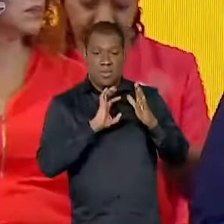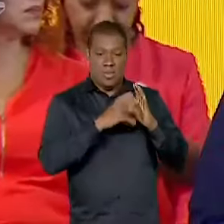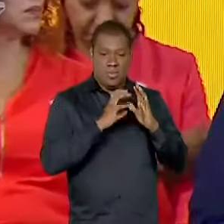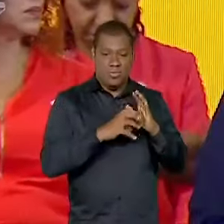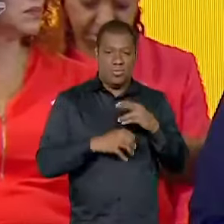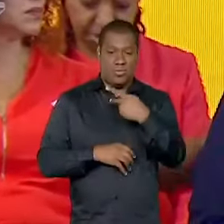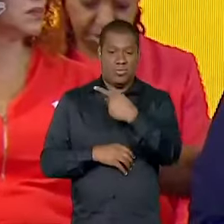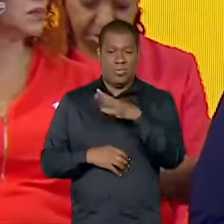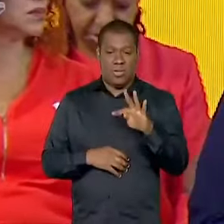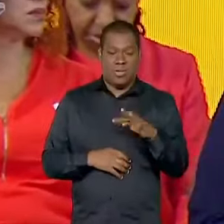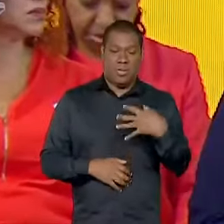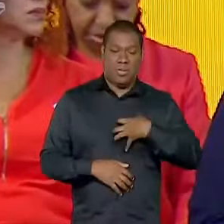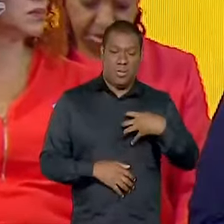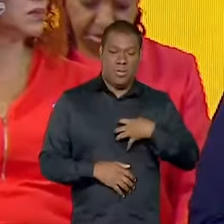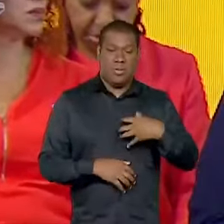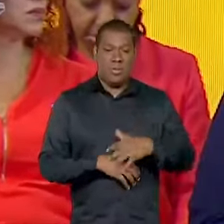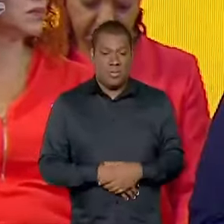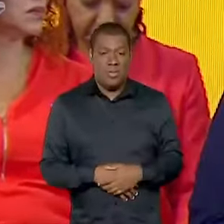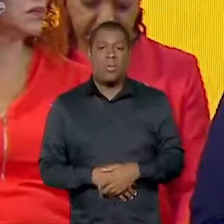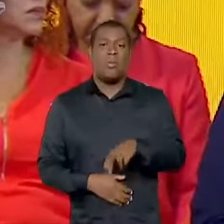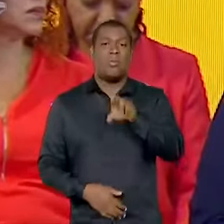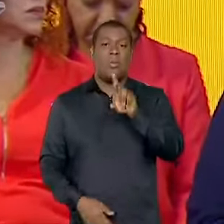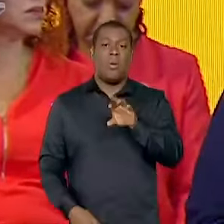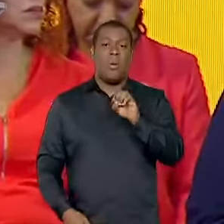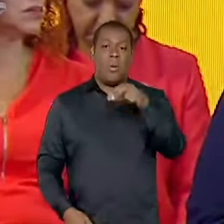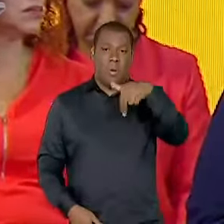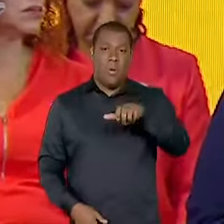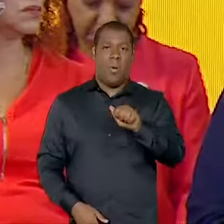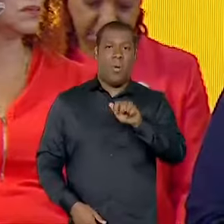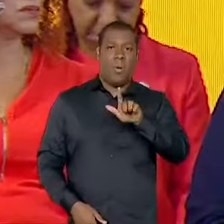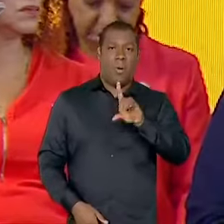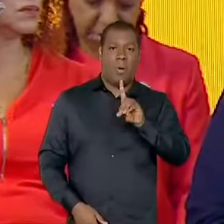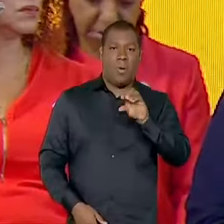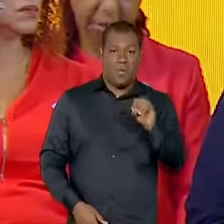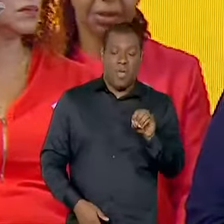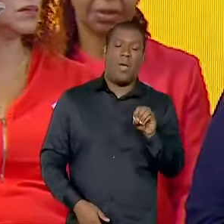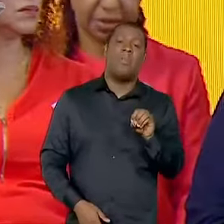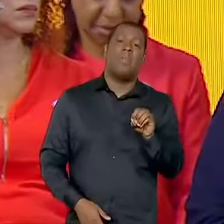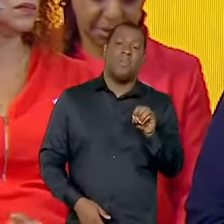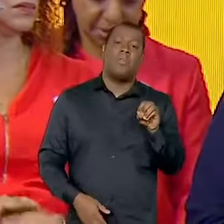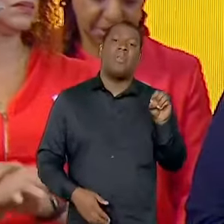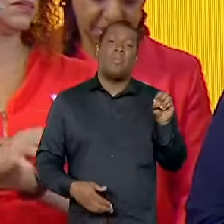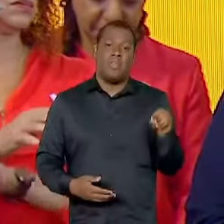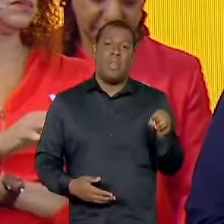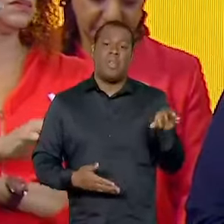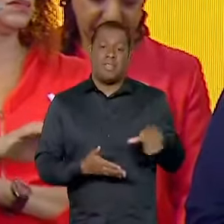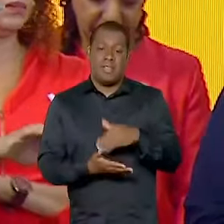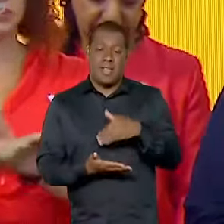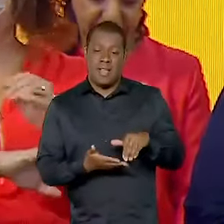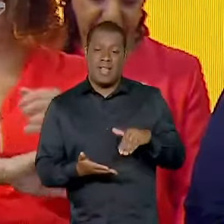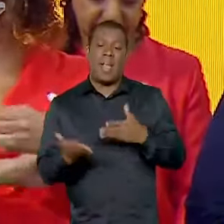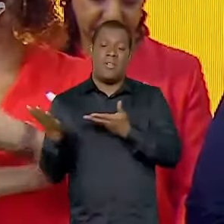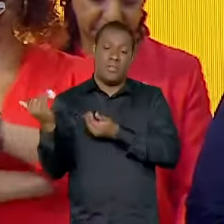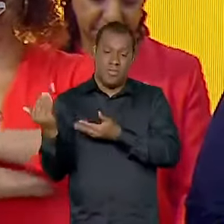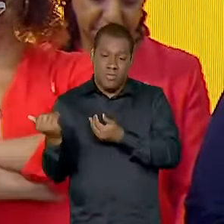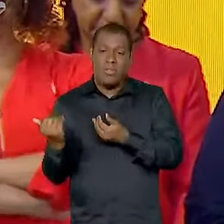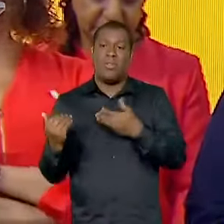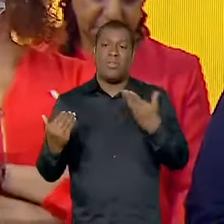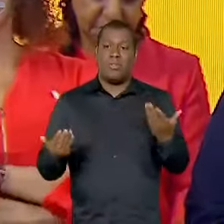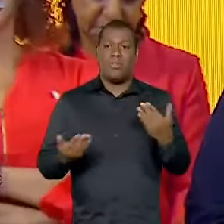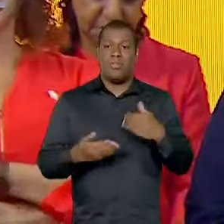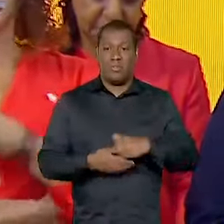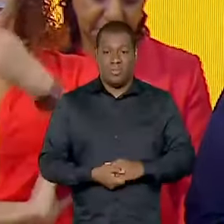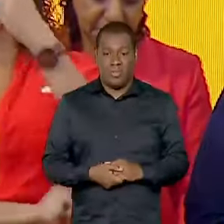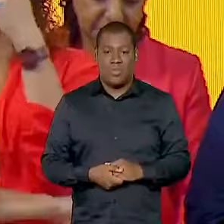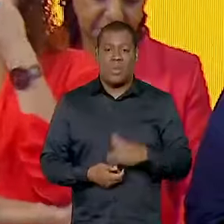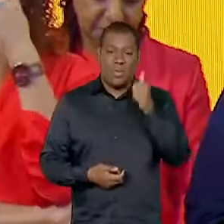Ronaldo Luiz dos Santos, secretário nacional de Juventude da Secretaria-Geral da Presidência da República, Márcia